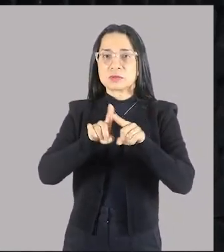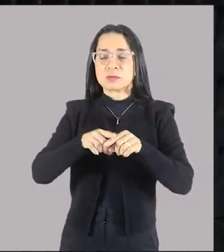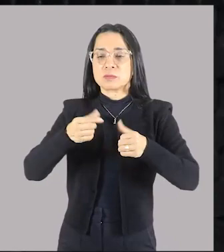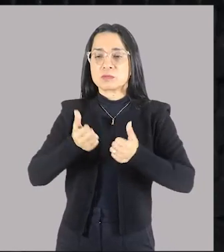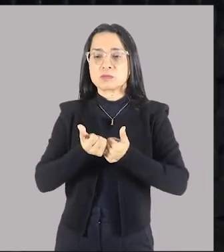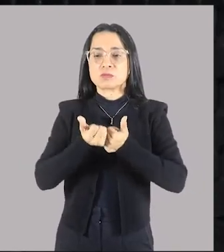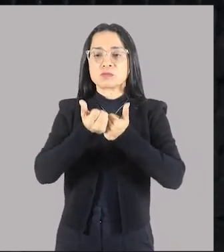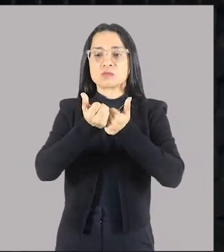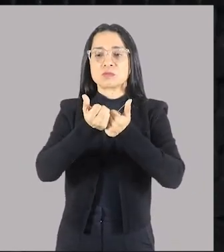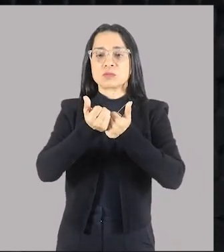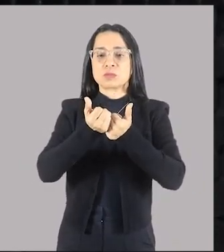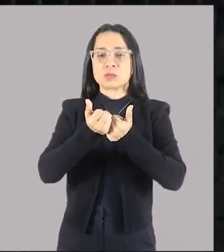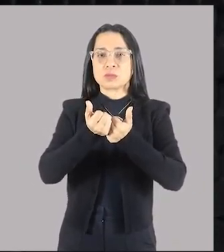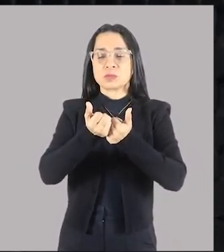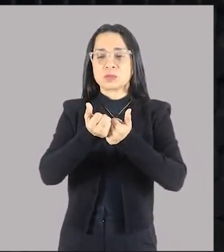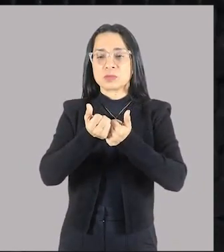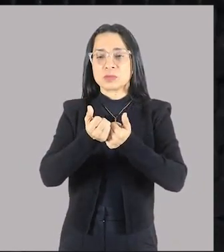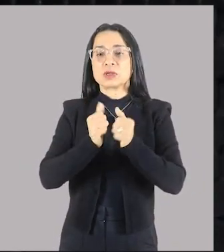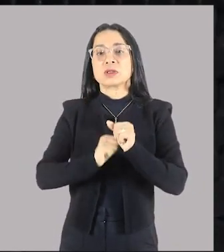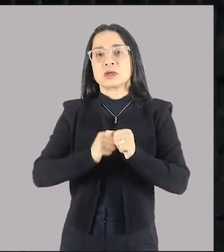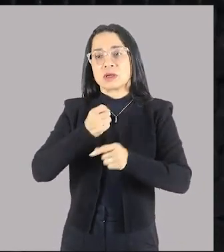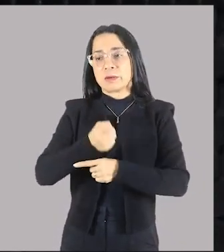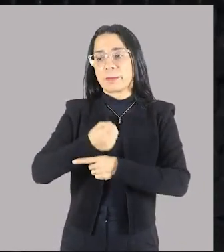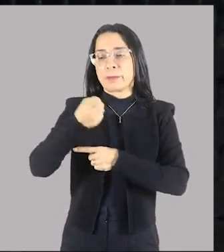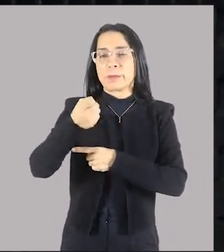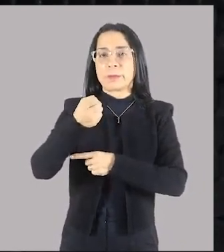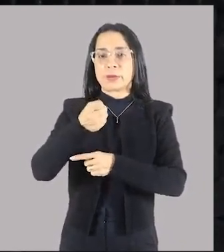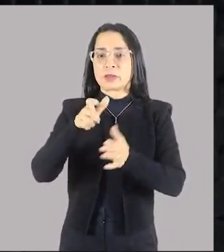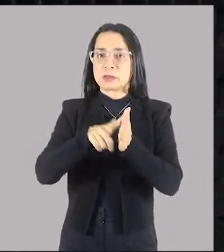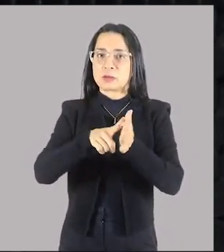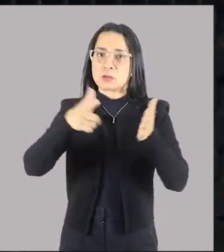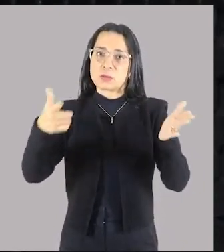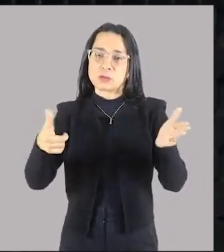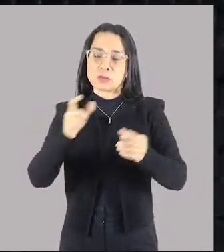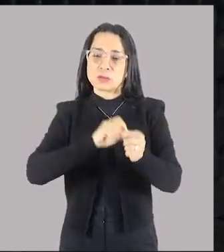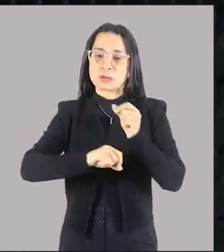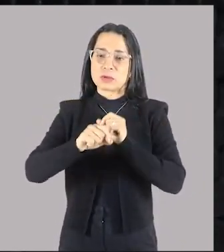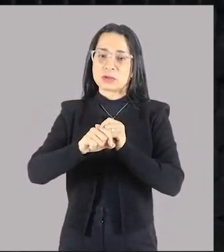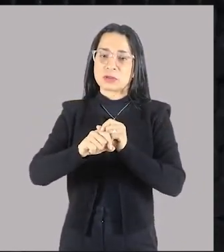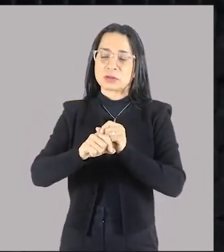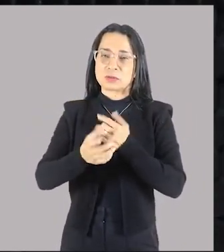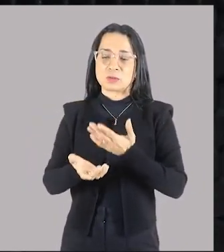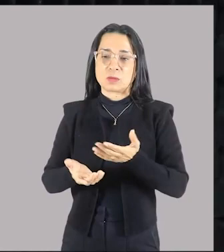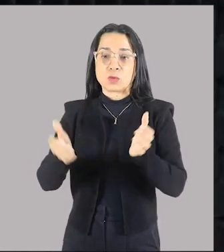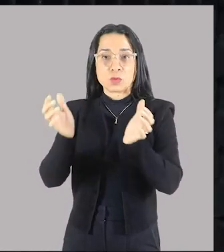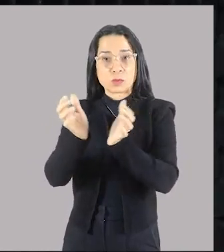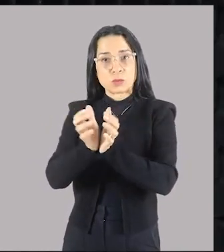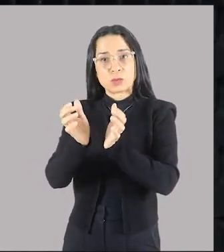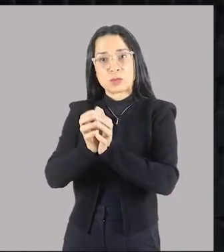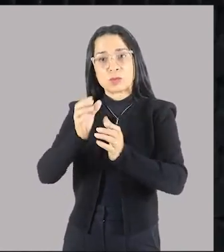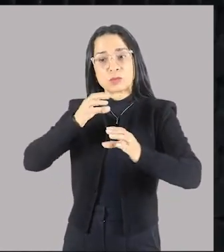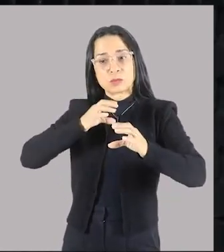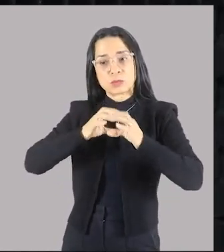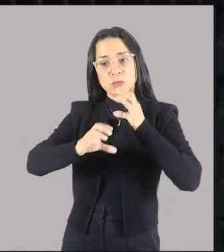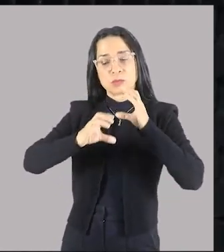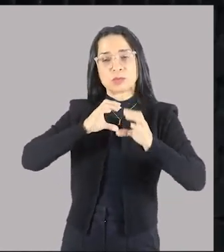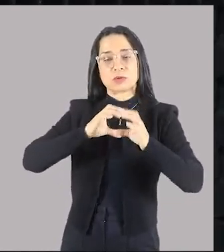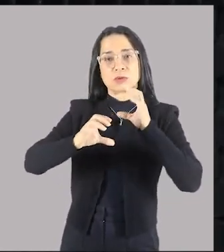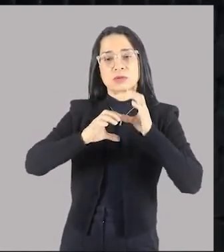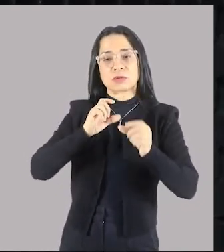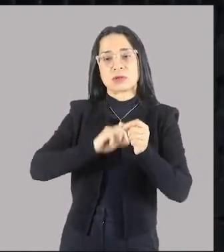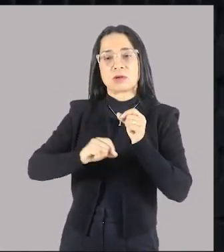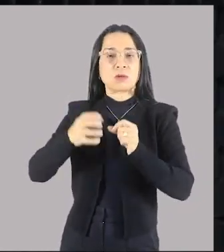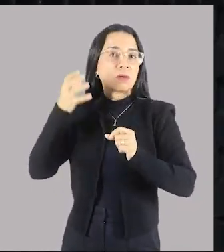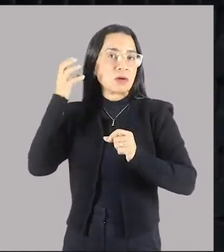grande imprensa, dos grandes conglomerados de comunicação. A grande imprensa, rádio,